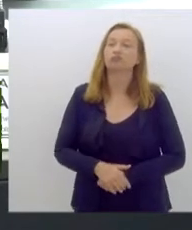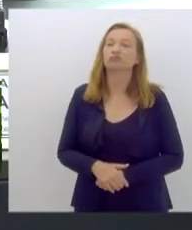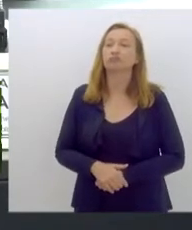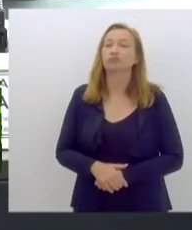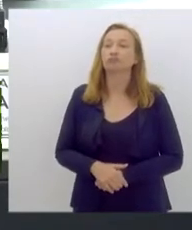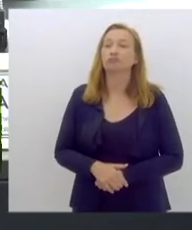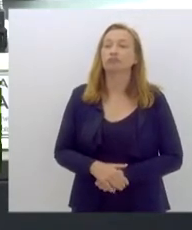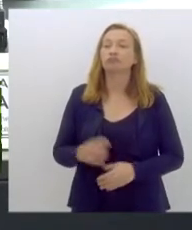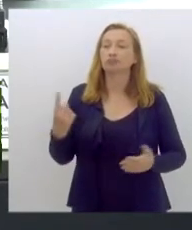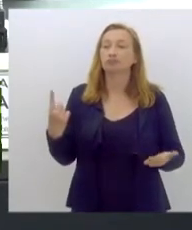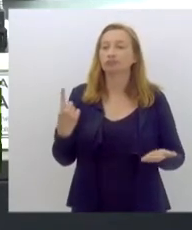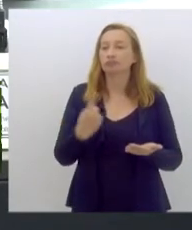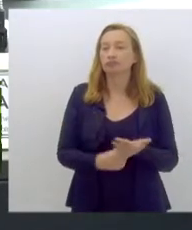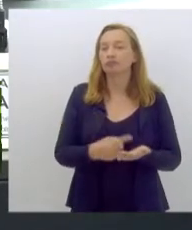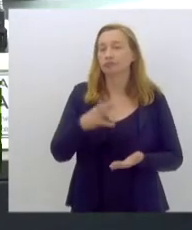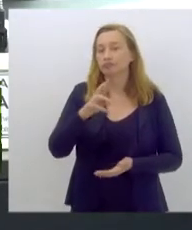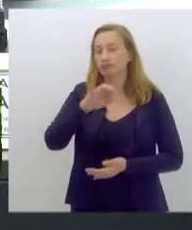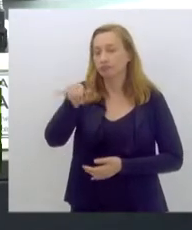do Pacto RJ,